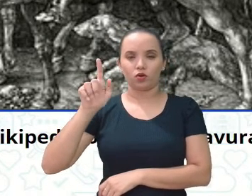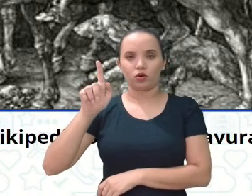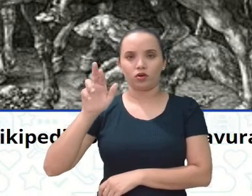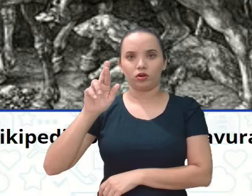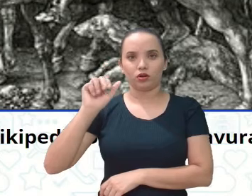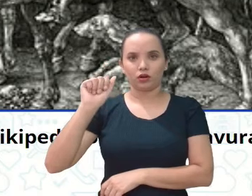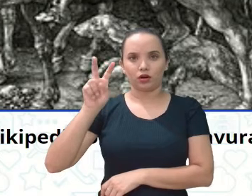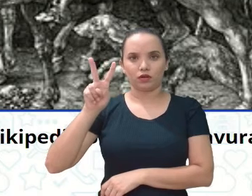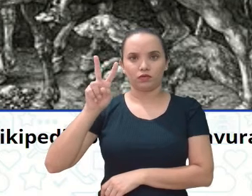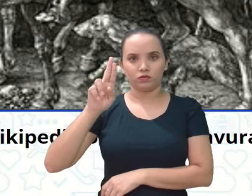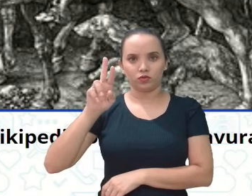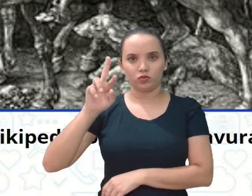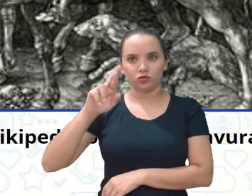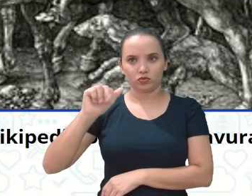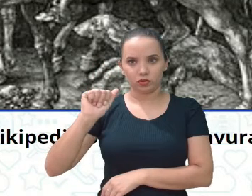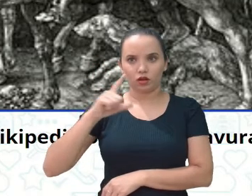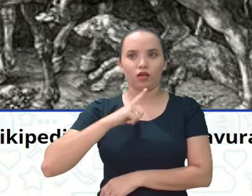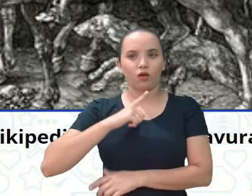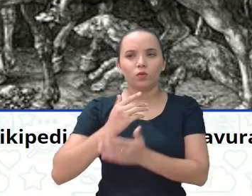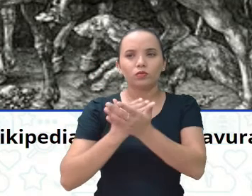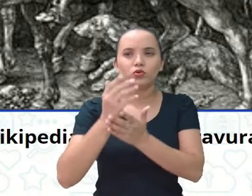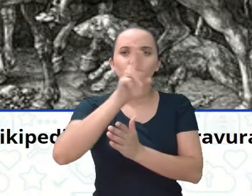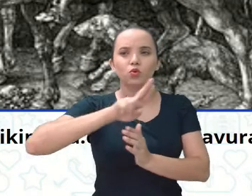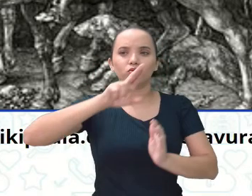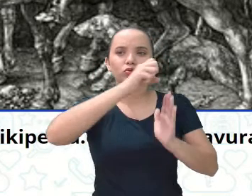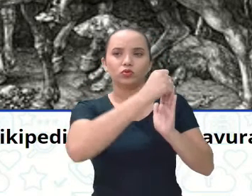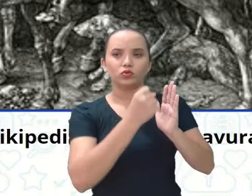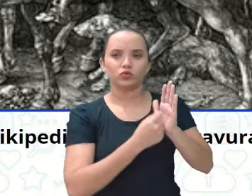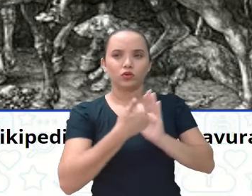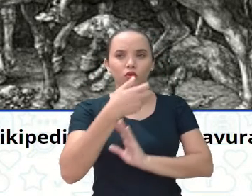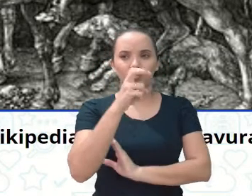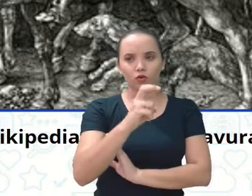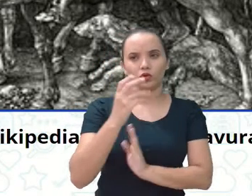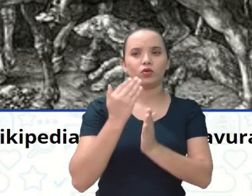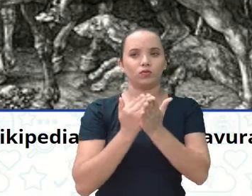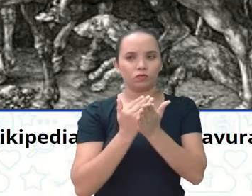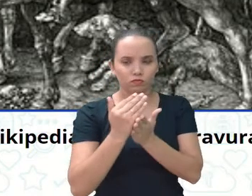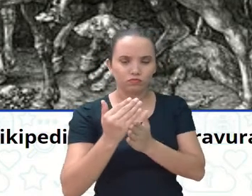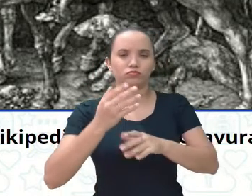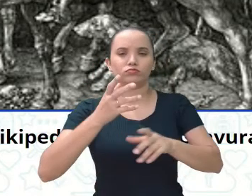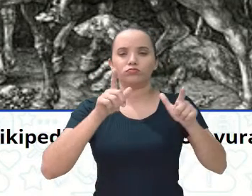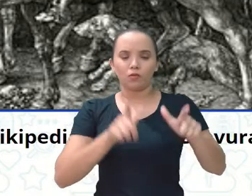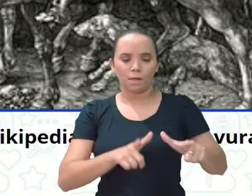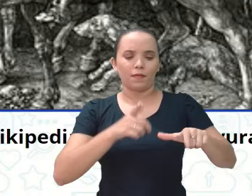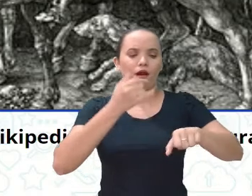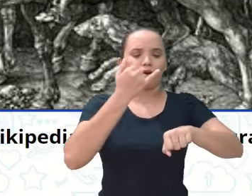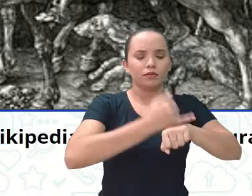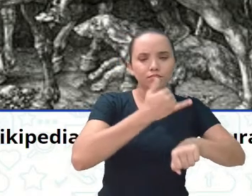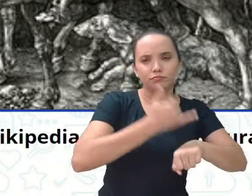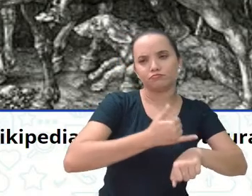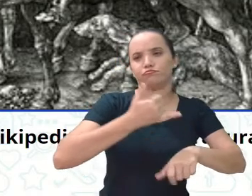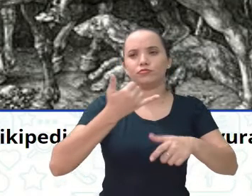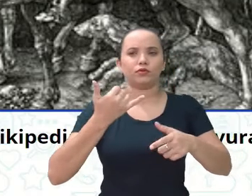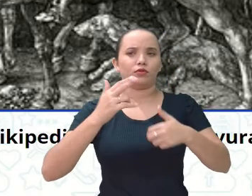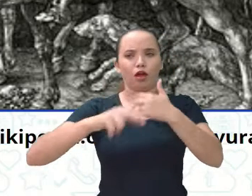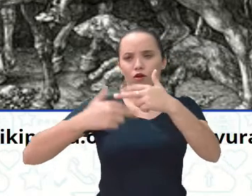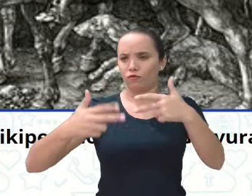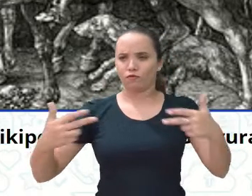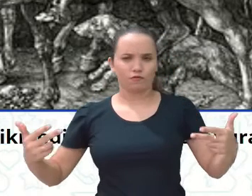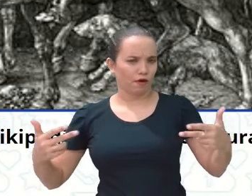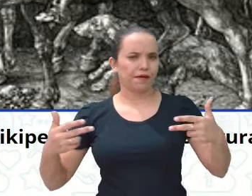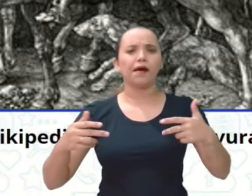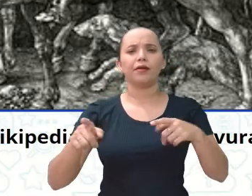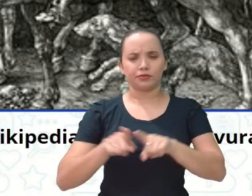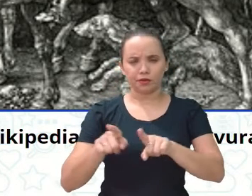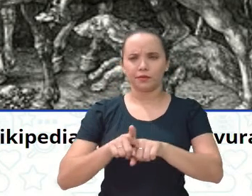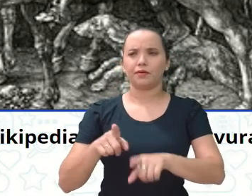no século XV. As matrizes podem ser feitas a partir de placas de cobre, zinco, alumínio, latão, né? Aqui